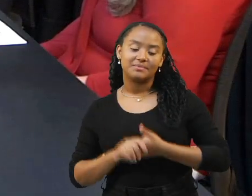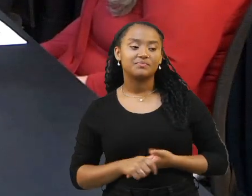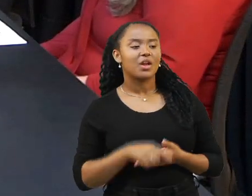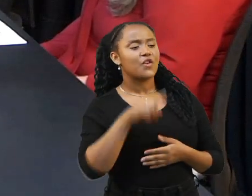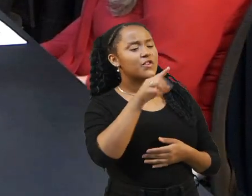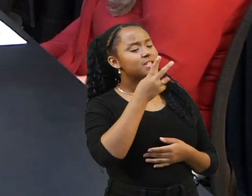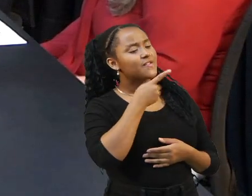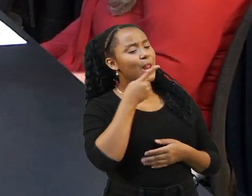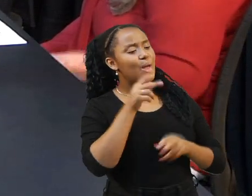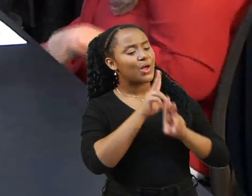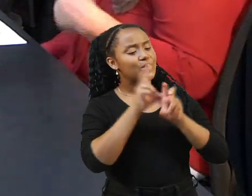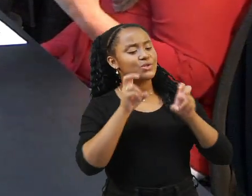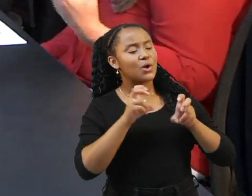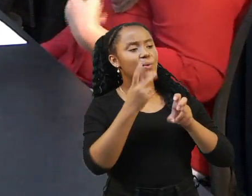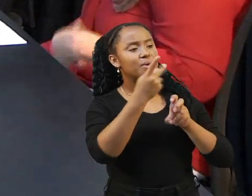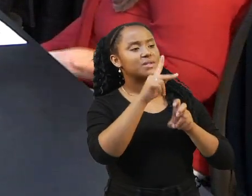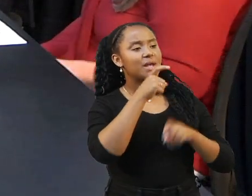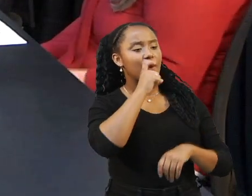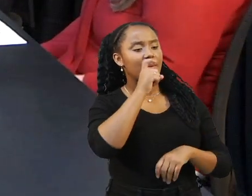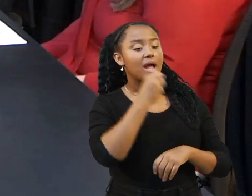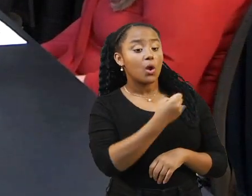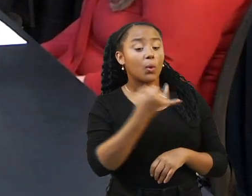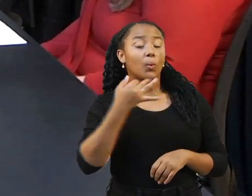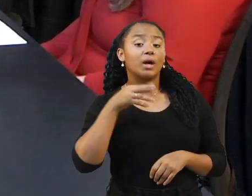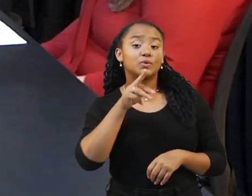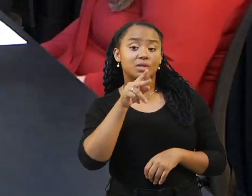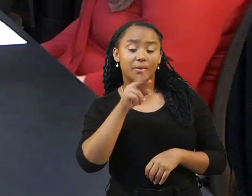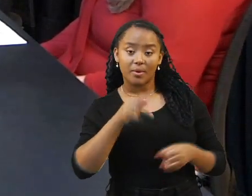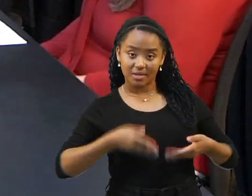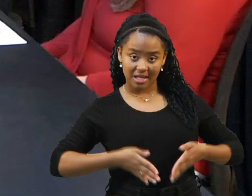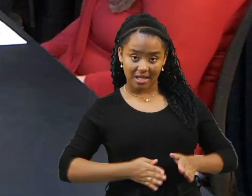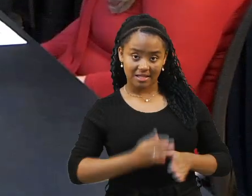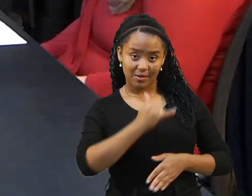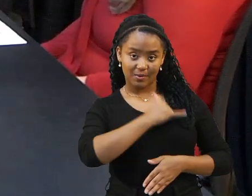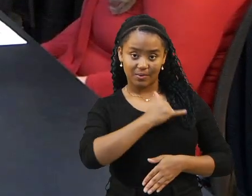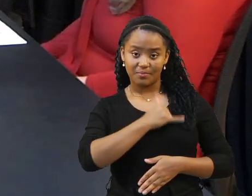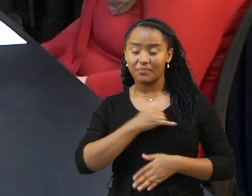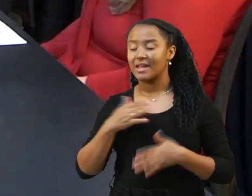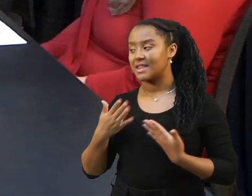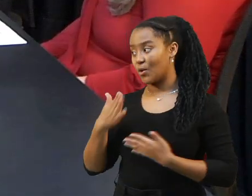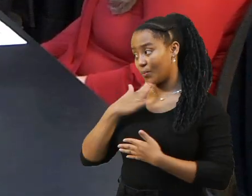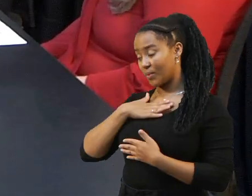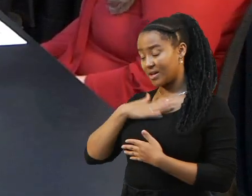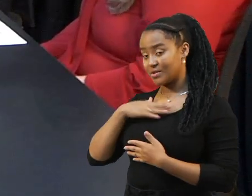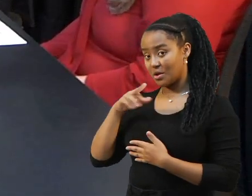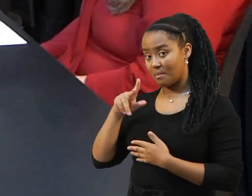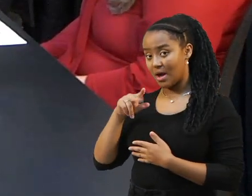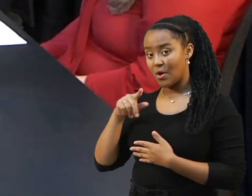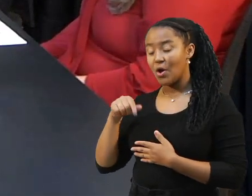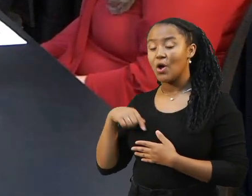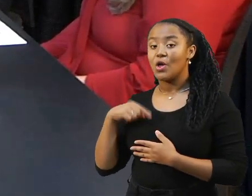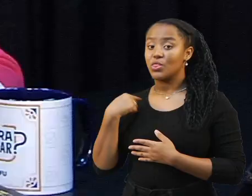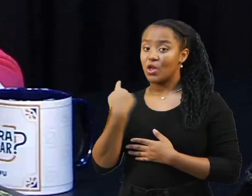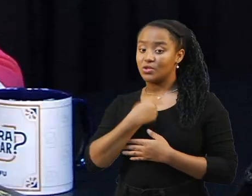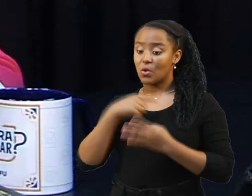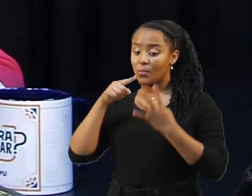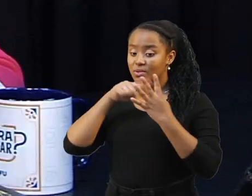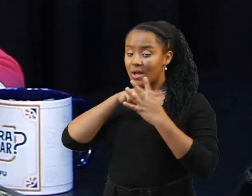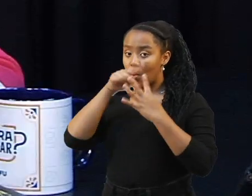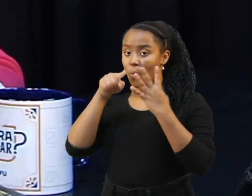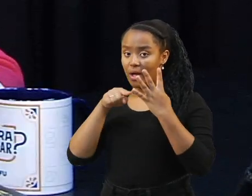pai. Quantos irmãos esses que nasceram em Ituiutaba? Os meus? Sim. Nós somos em 4. Aí uma